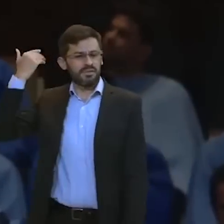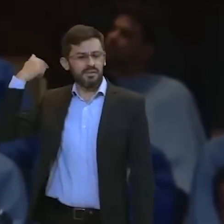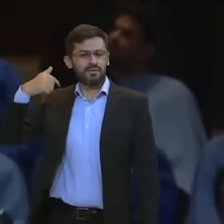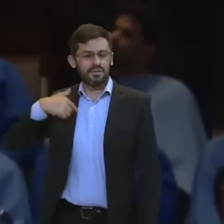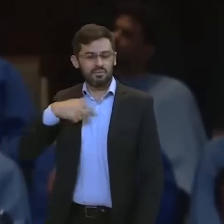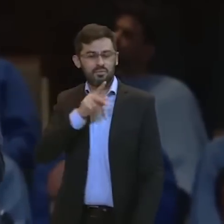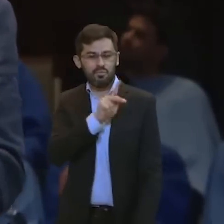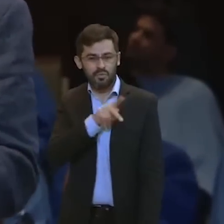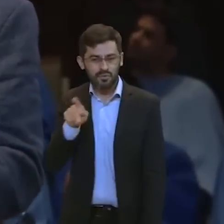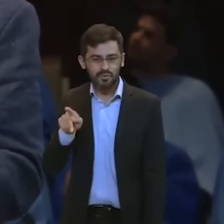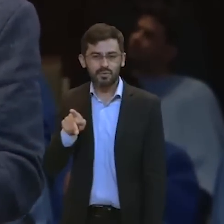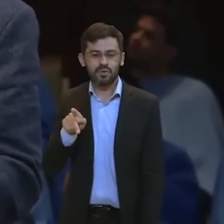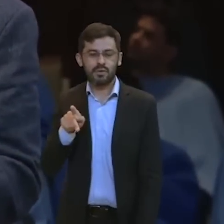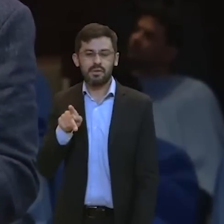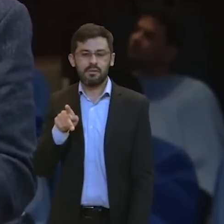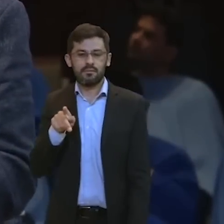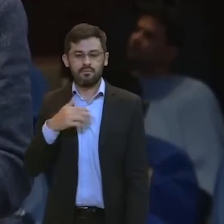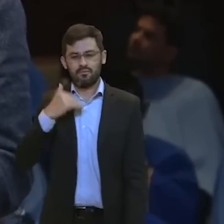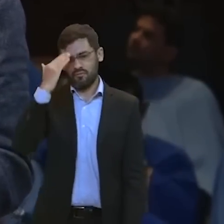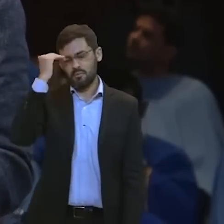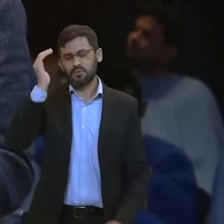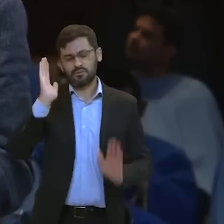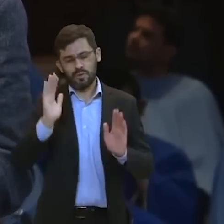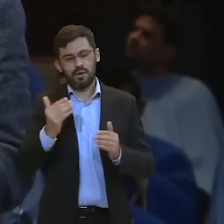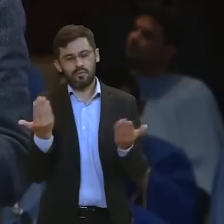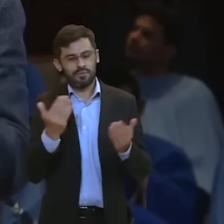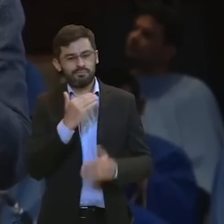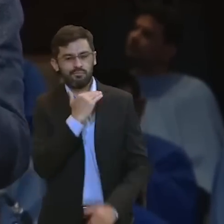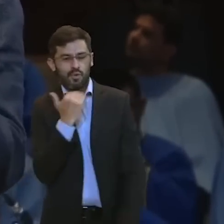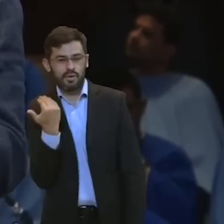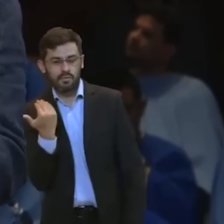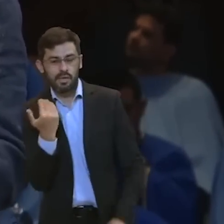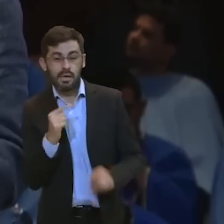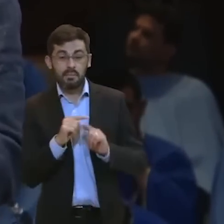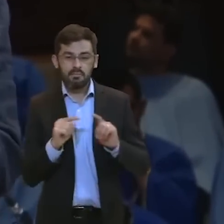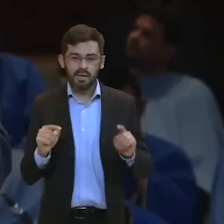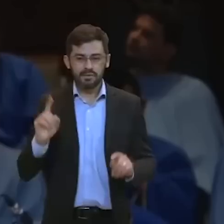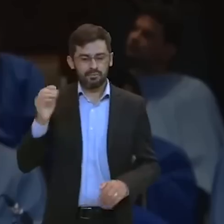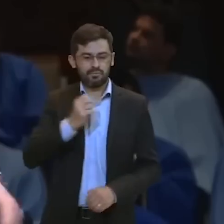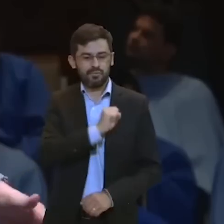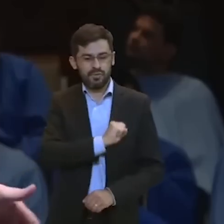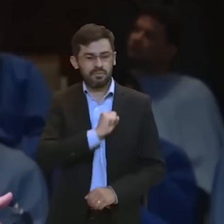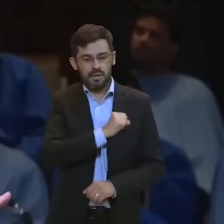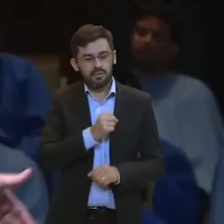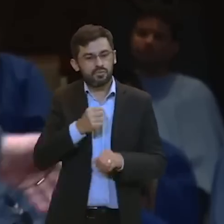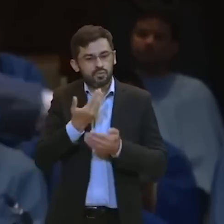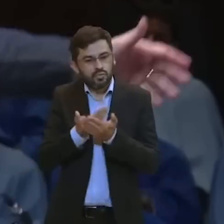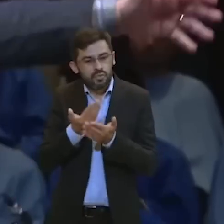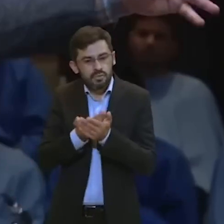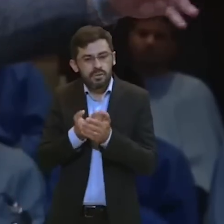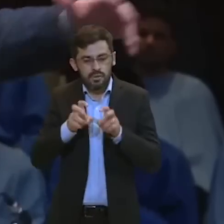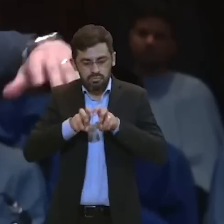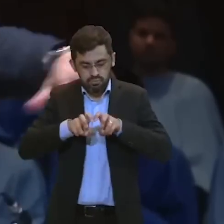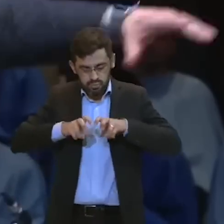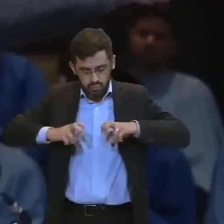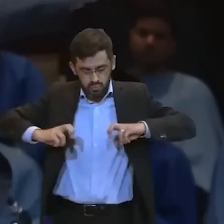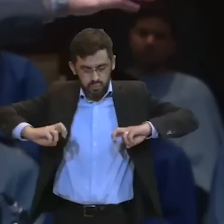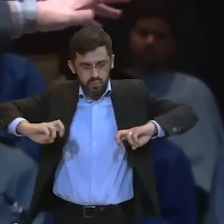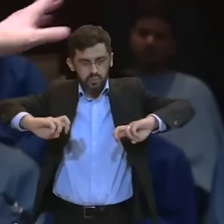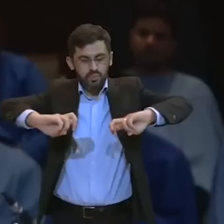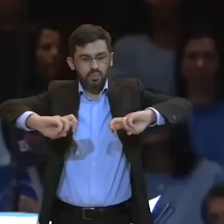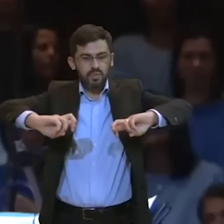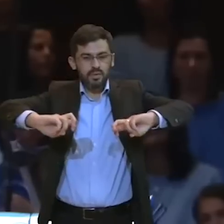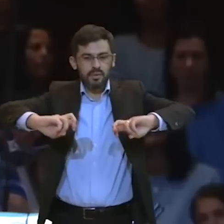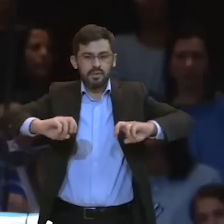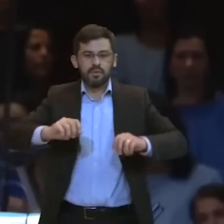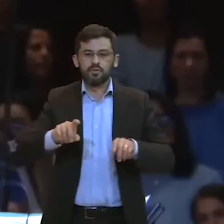faleceu, Dr. Russell Shedd. A gente sentava ao redor de uma mesa na biblioteca, uma mesa bem